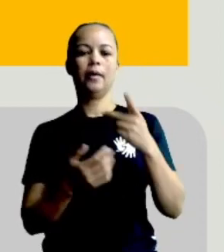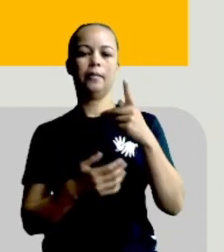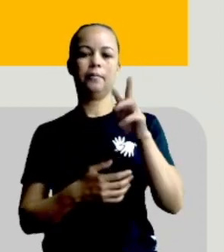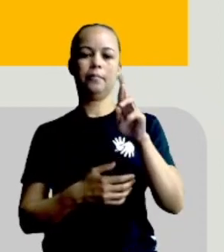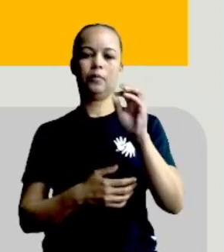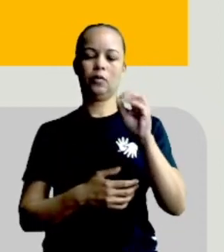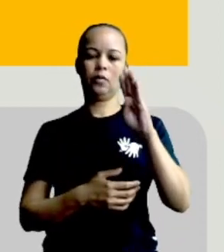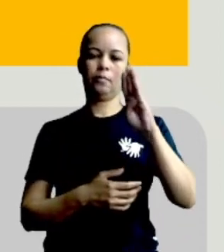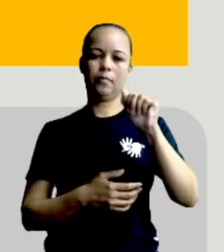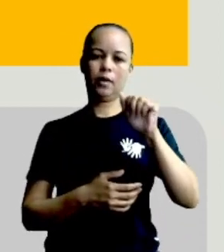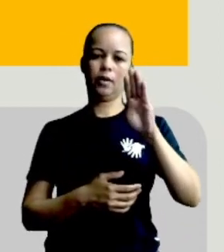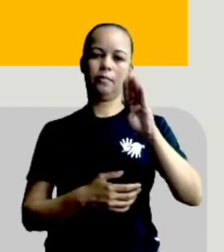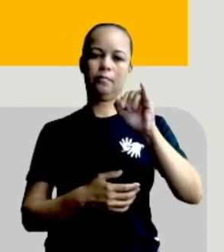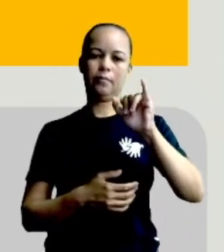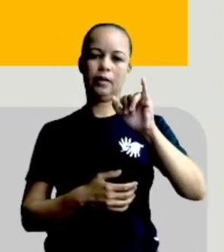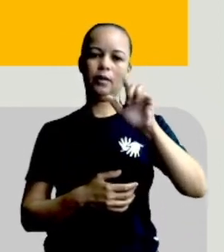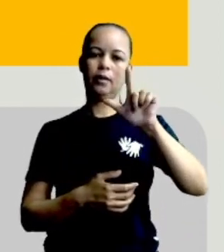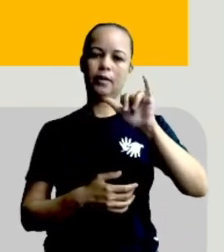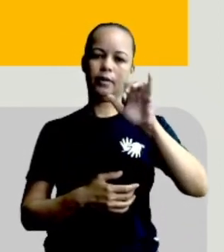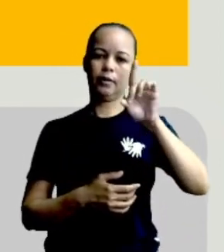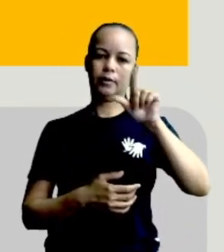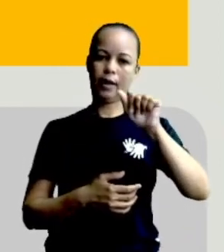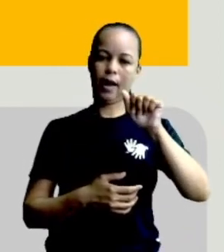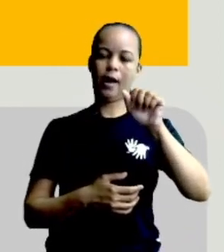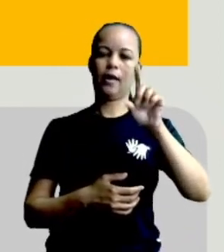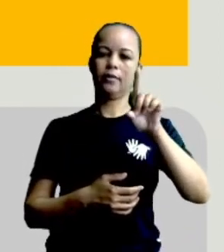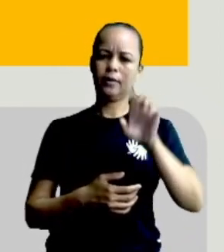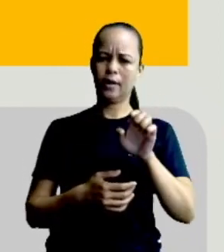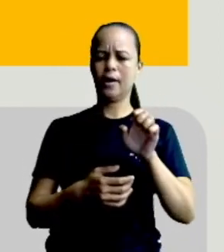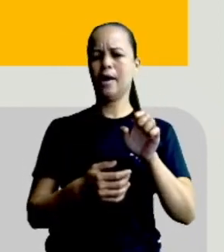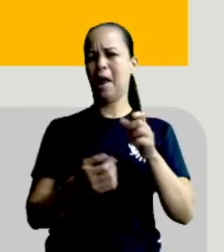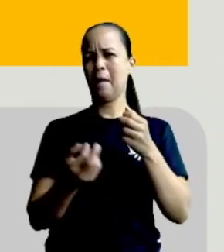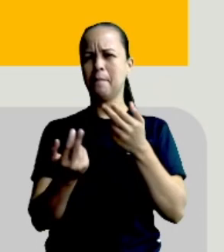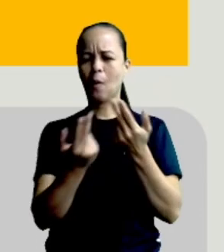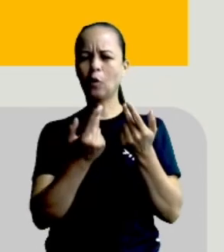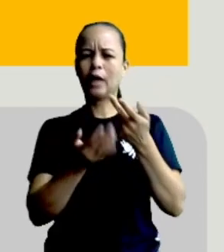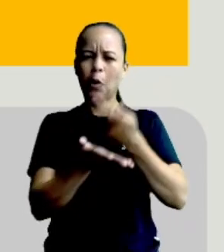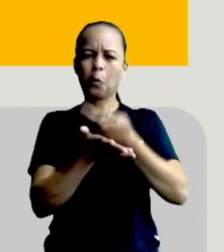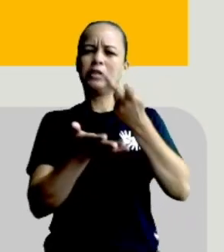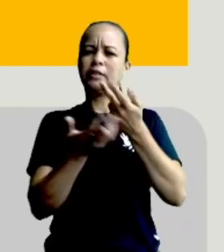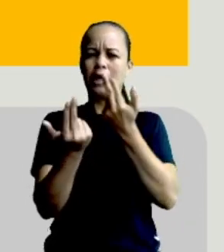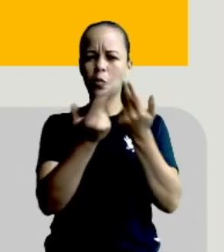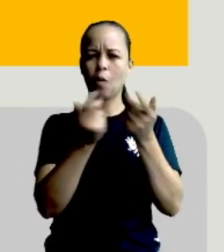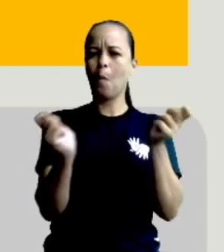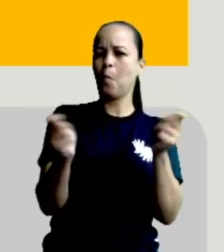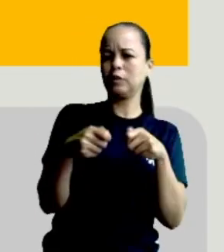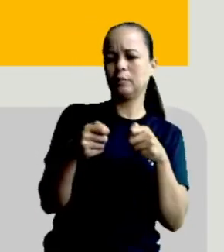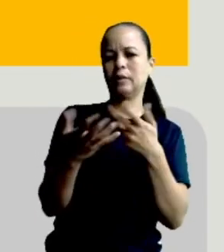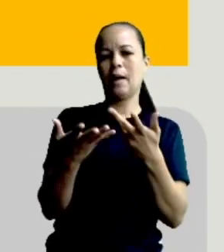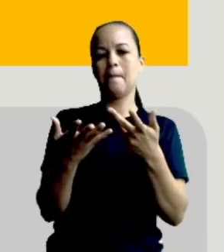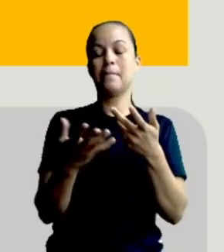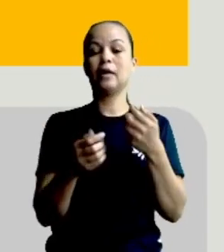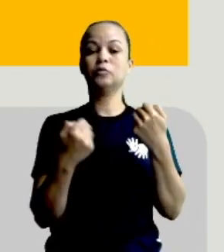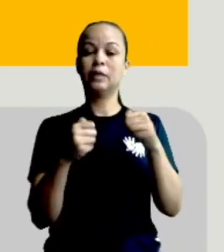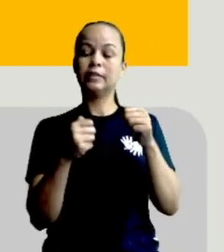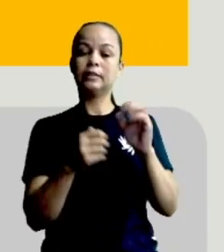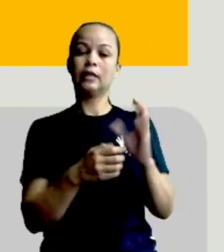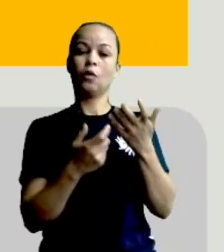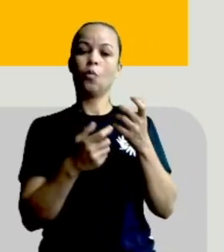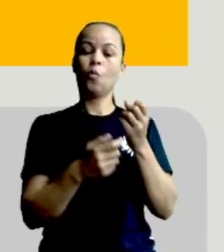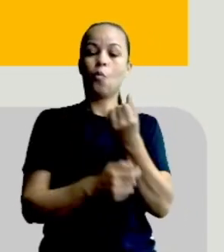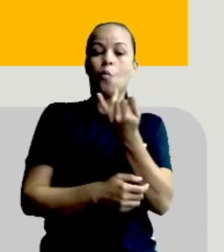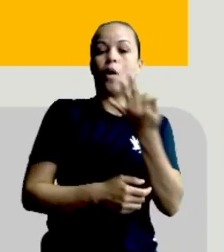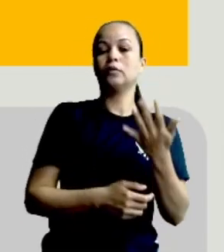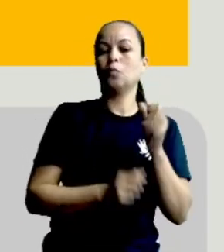é qualquer coisa que pode acontecer, só que na probabilidade tem-se uma estimativa de quanto pode